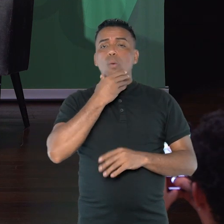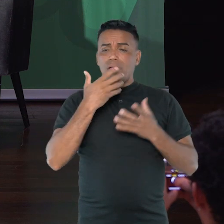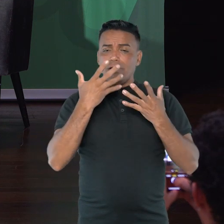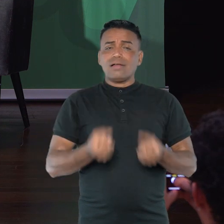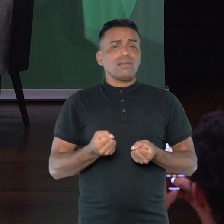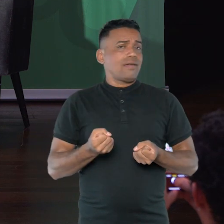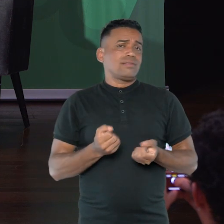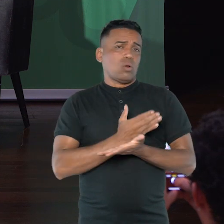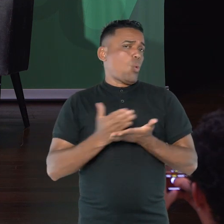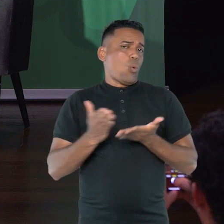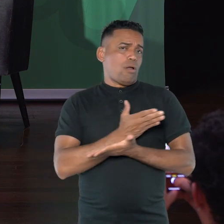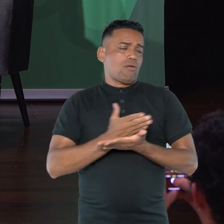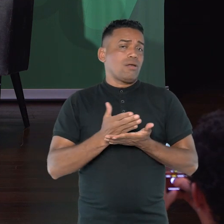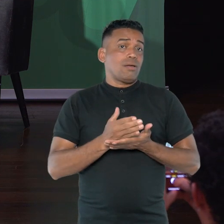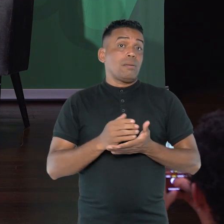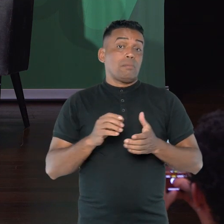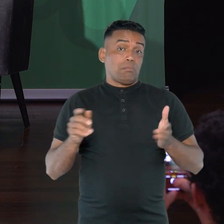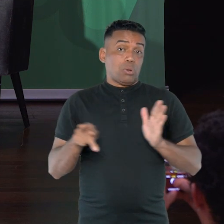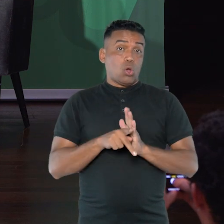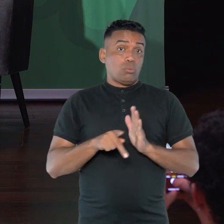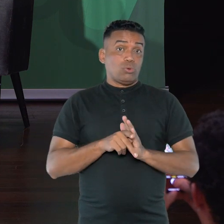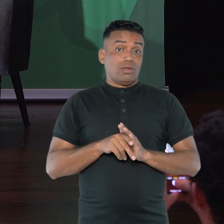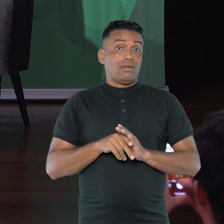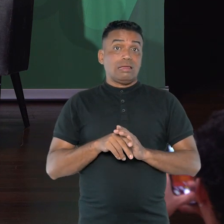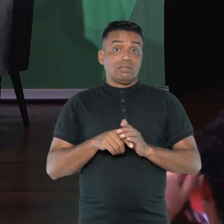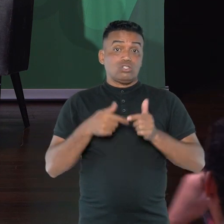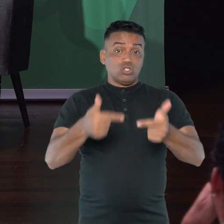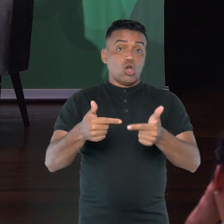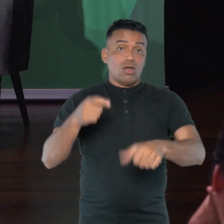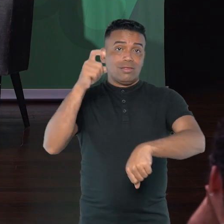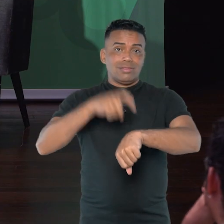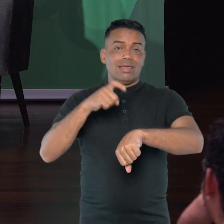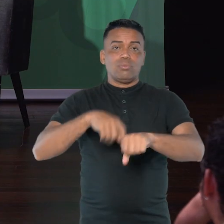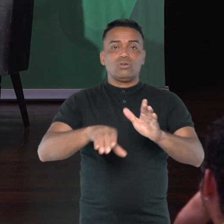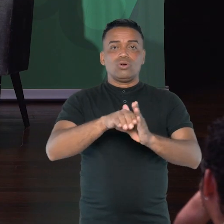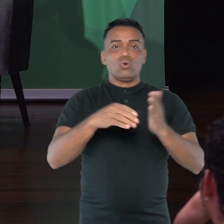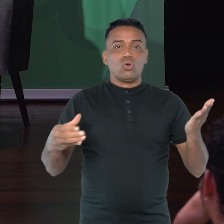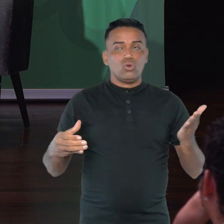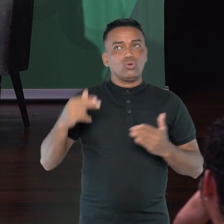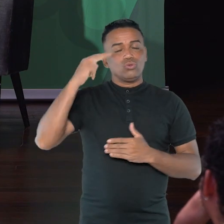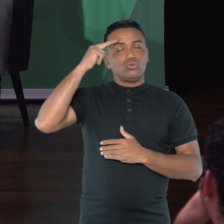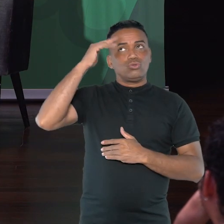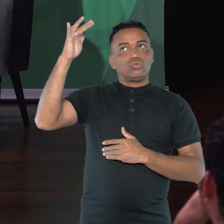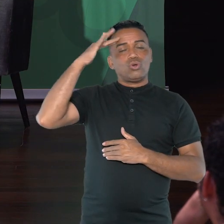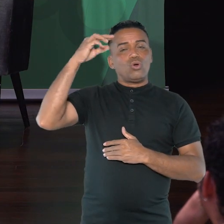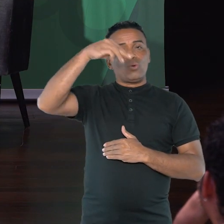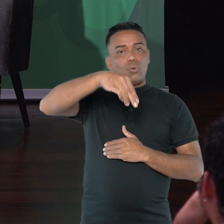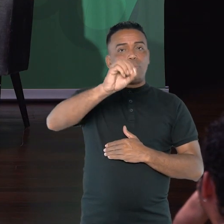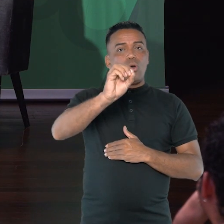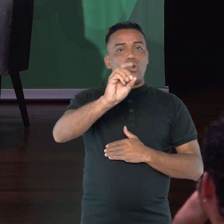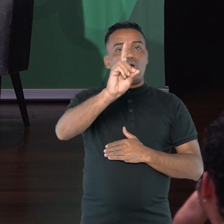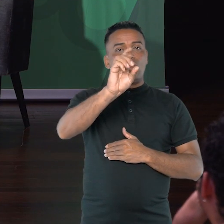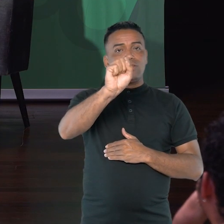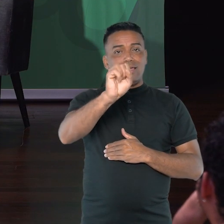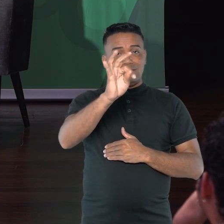a admitir qualquer coisa, desde que traga a chancela do tempo. Essa é uma crônica chamada Um Sonho Modesto, publicada em 1957,